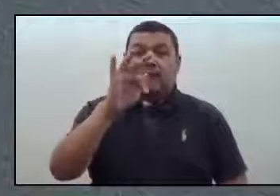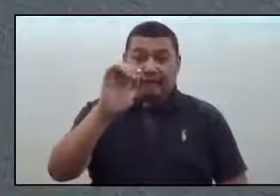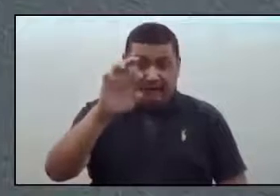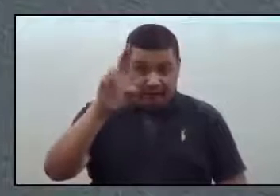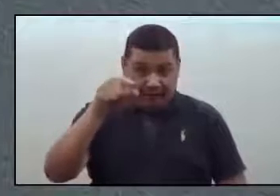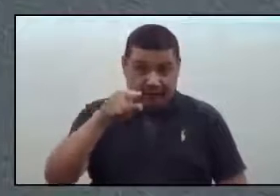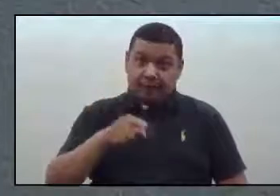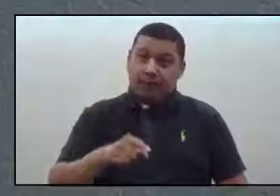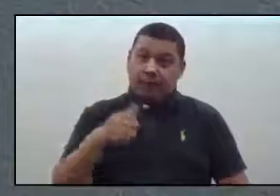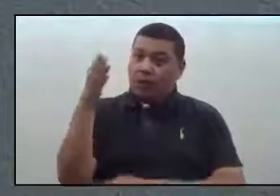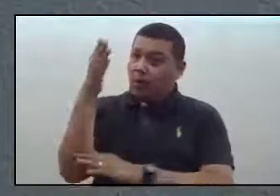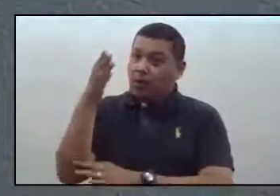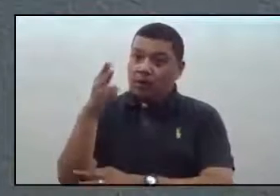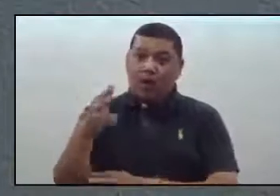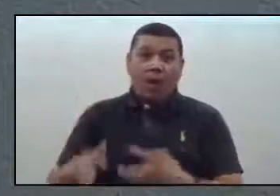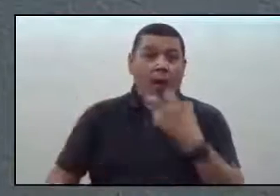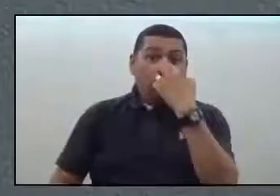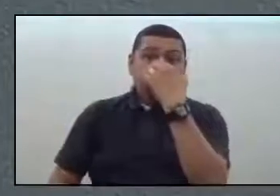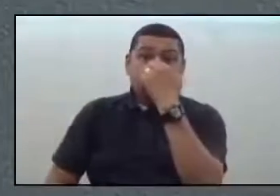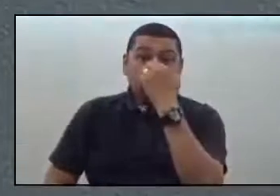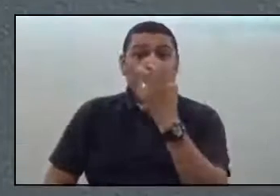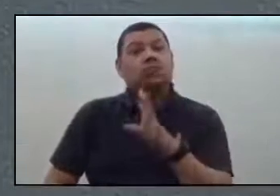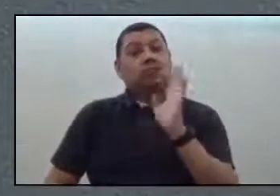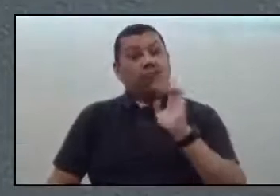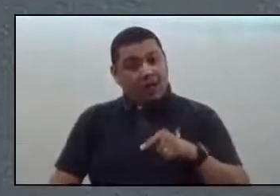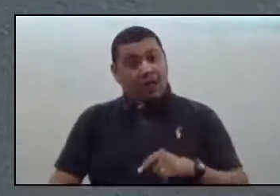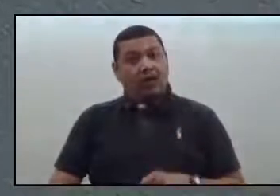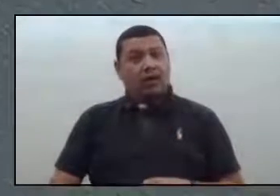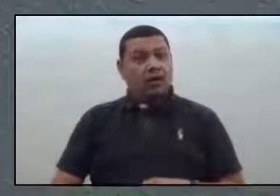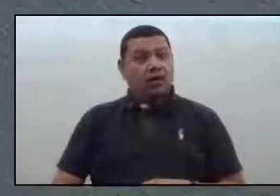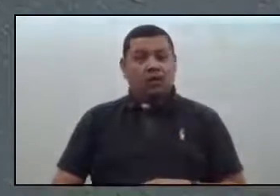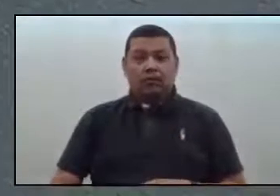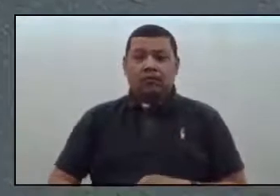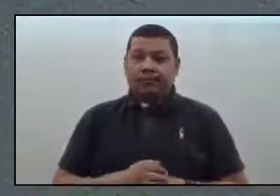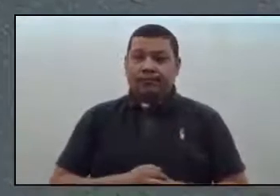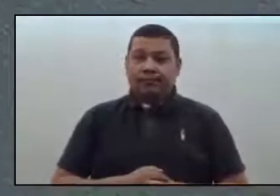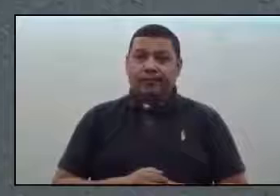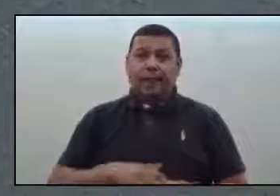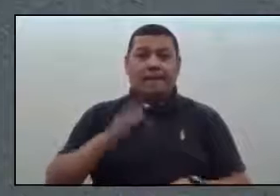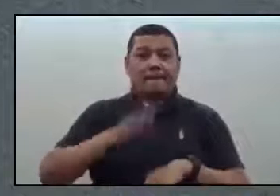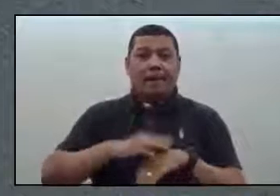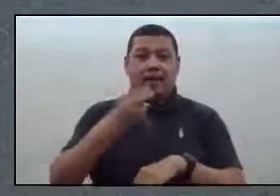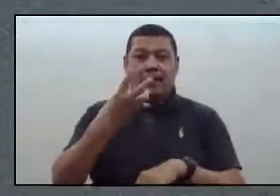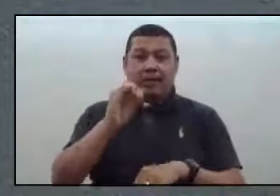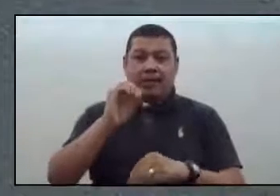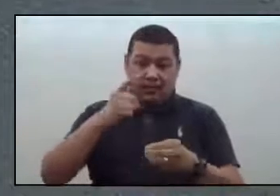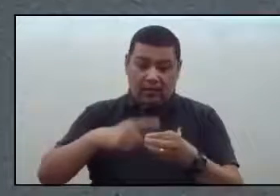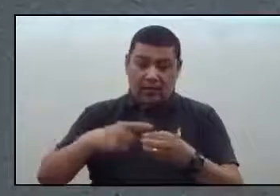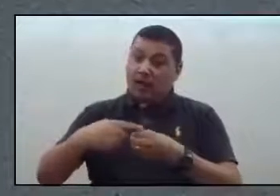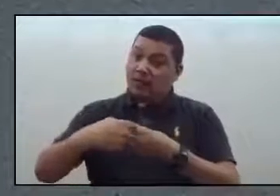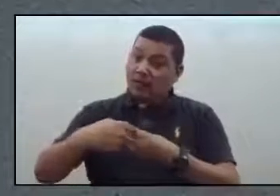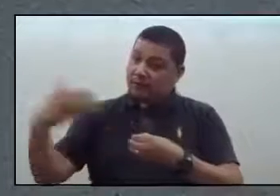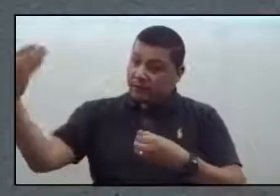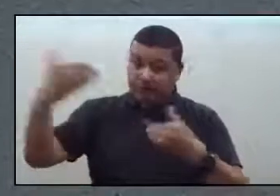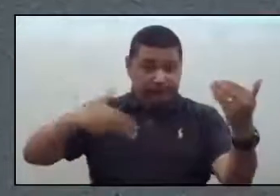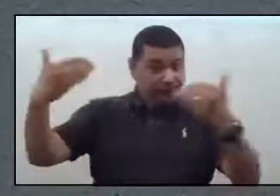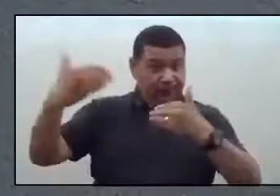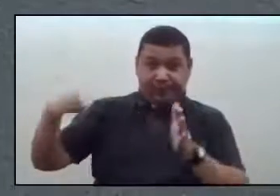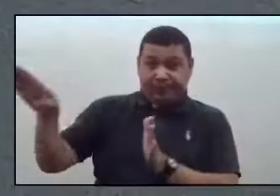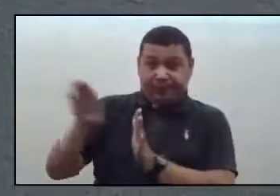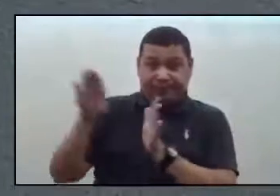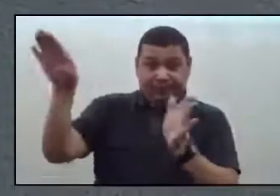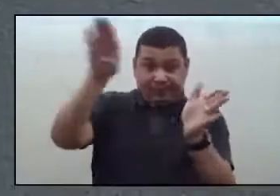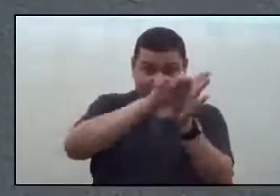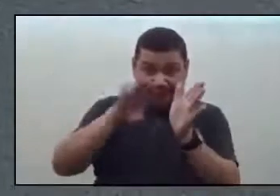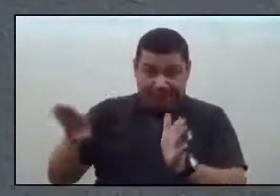lanchonetes, enfim, mais de 30 municípios aqui presentes, fortalecendo aí nossa economia local.